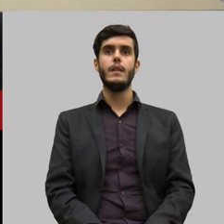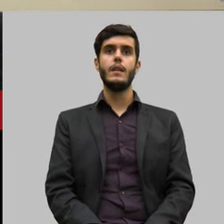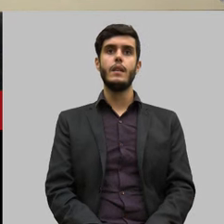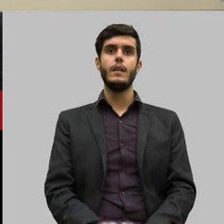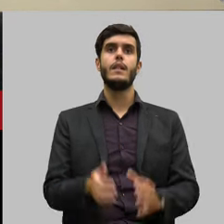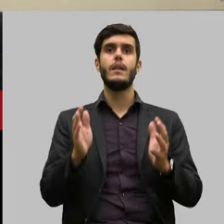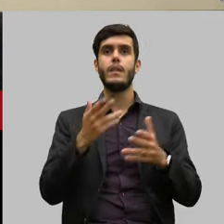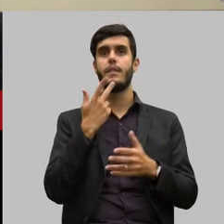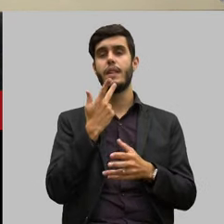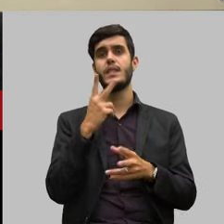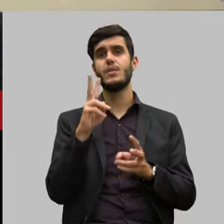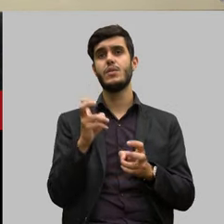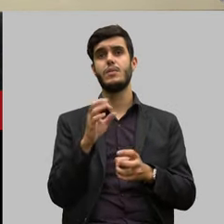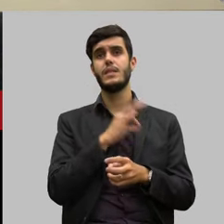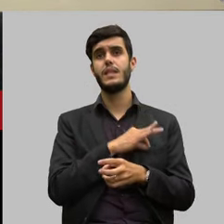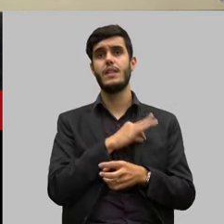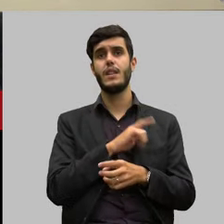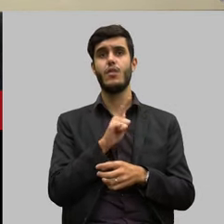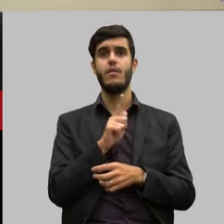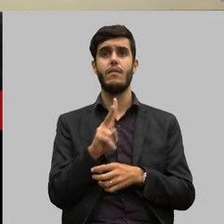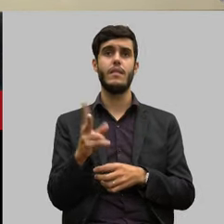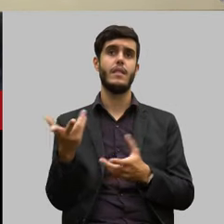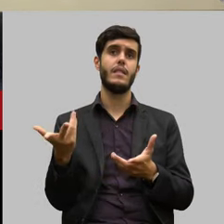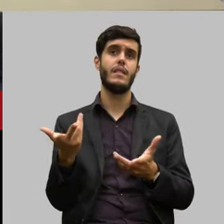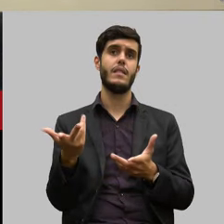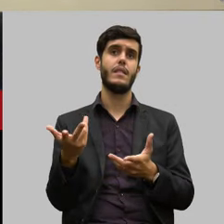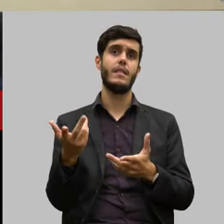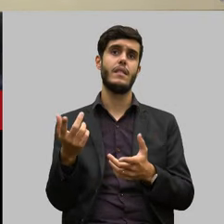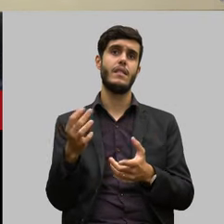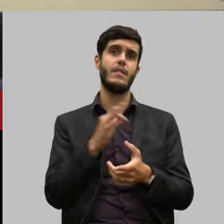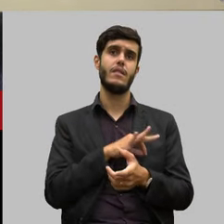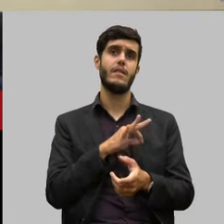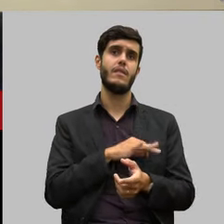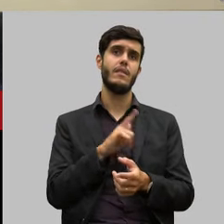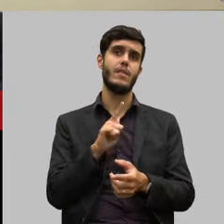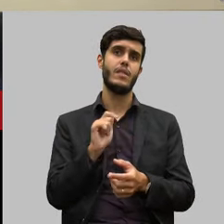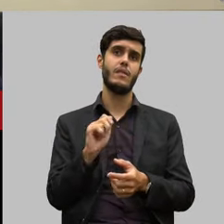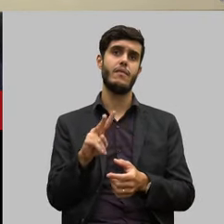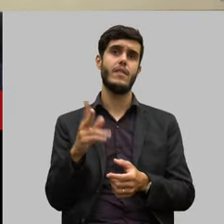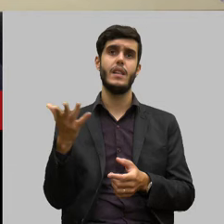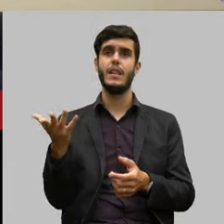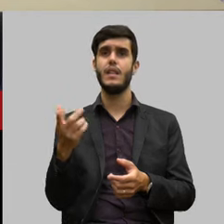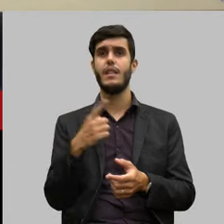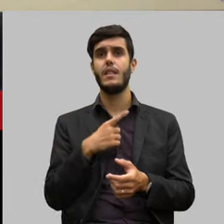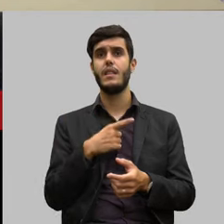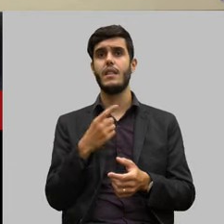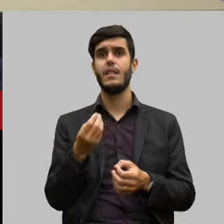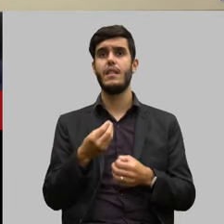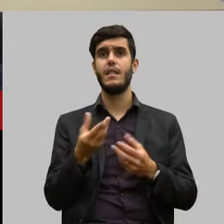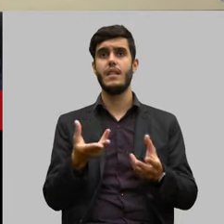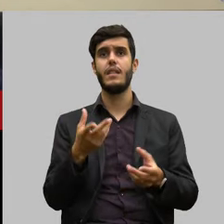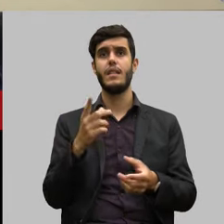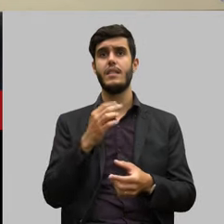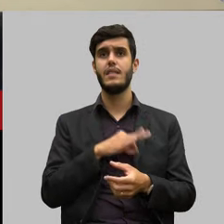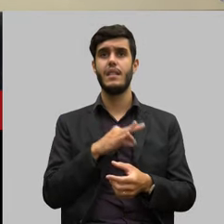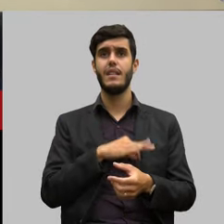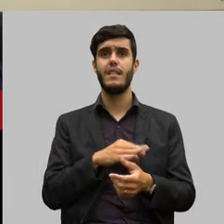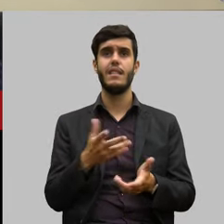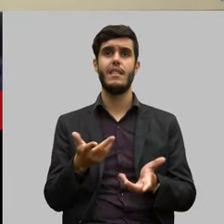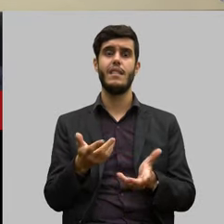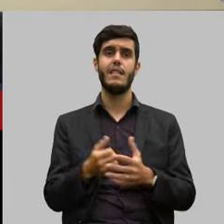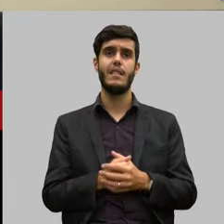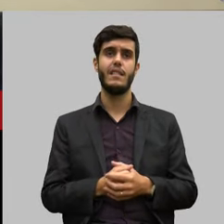governador né momento algum Governador precisa de salário e e que eu saiba ele devolve até o salário